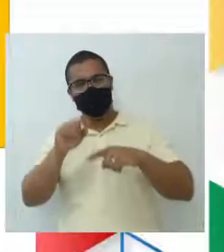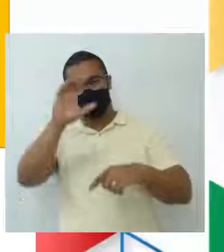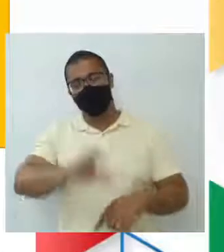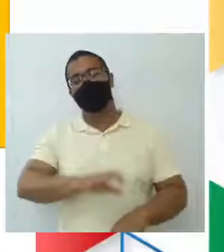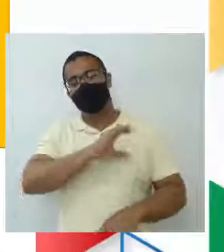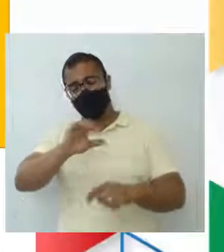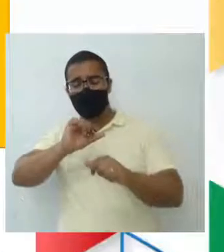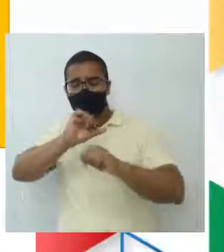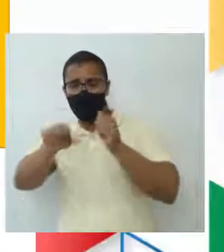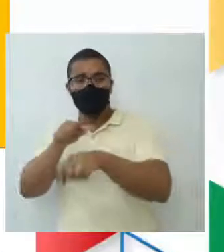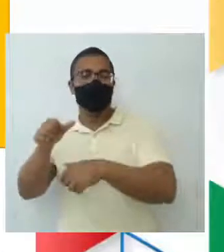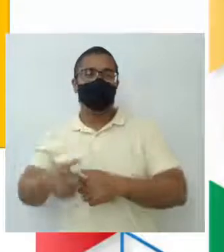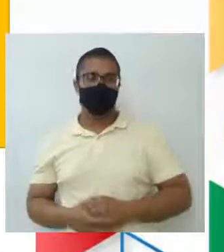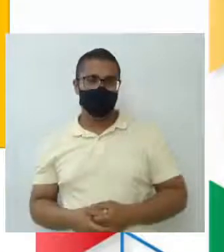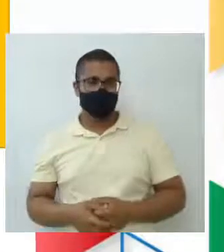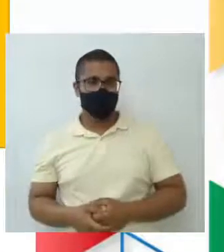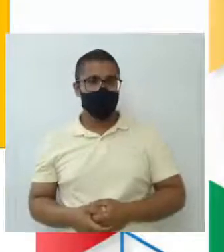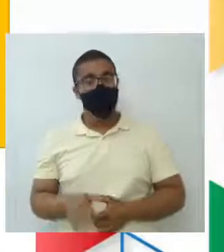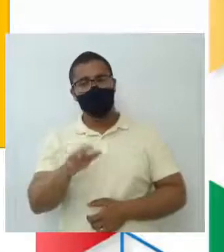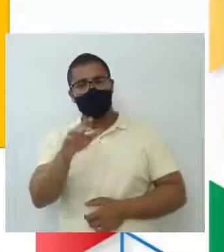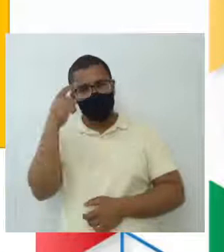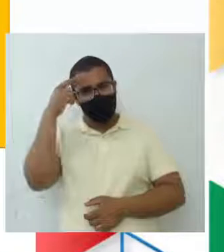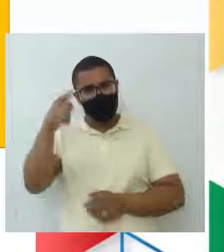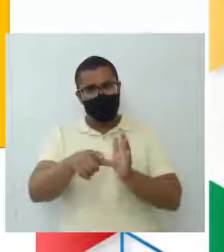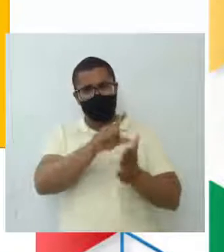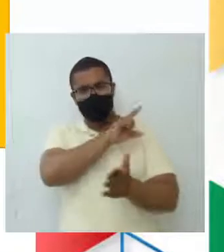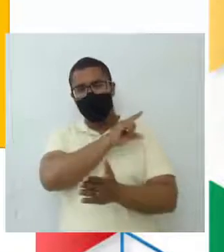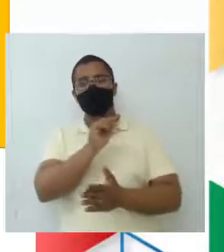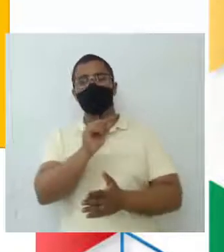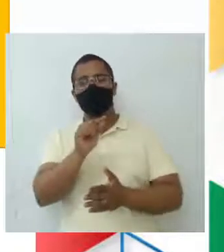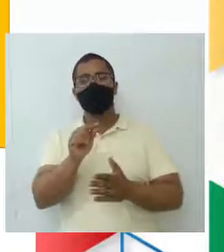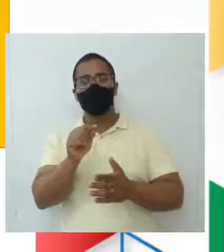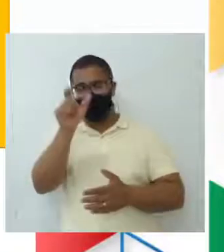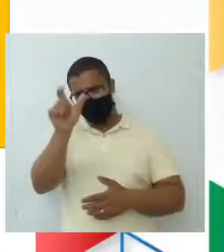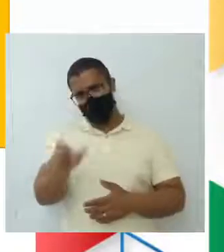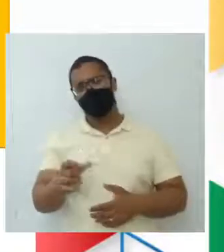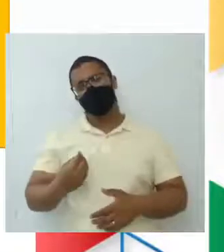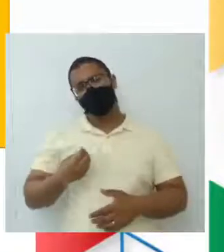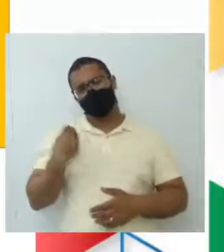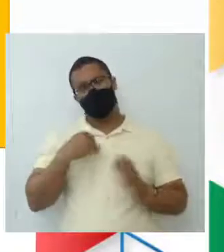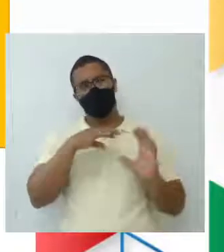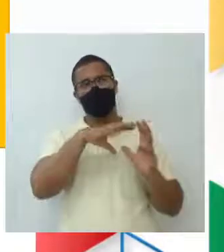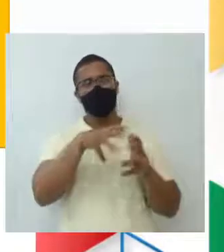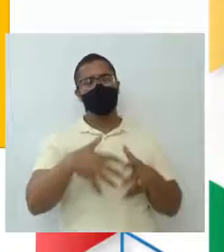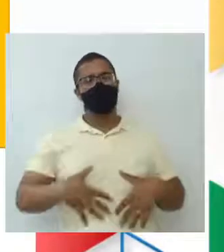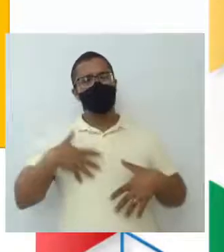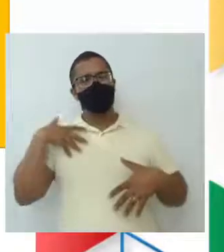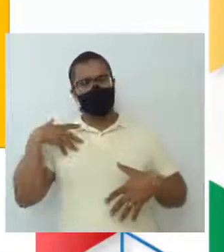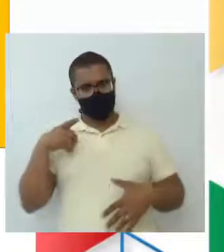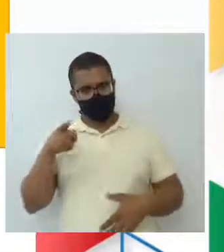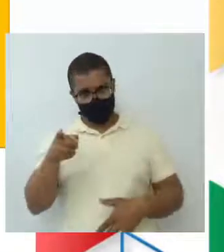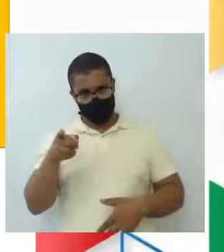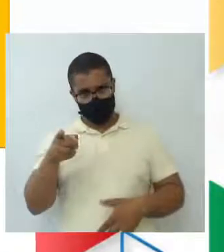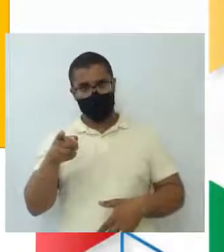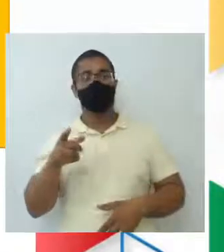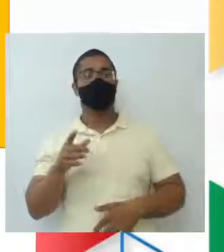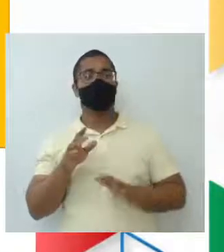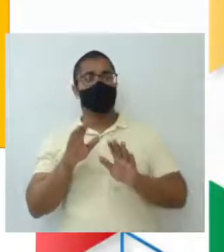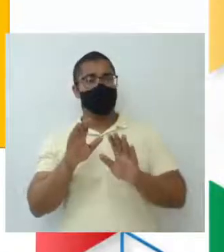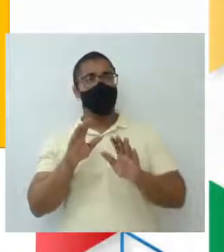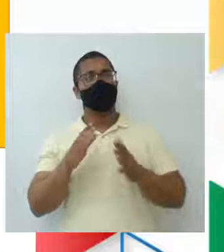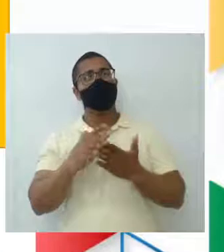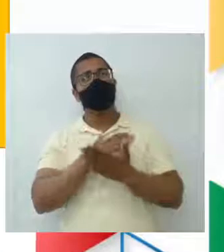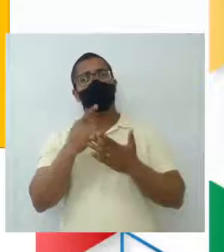vejamos aqui, mas eu falei a vocês que outrora ele teve uma vida mundana de prazeres. Veja só,